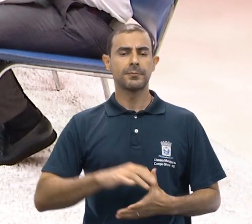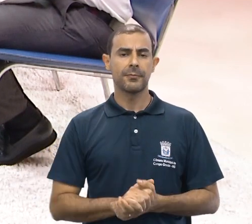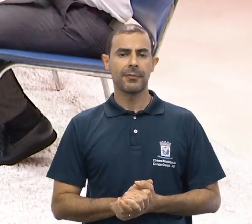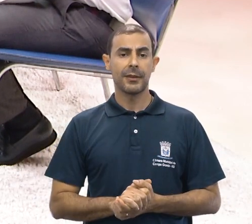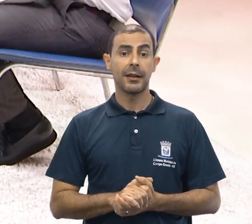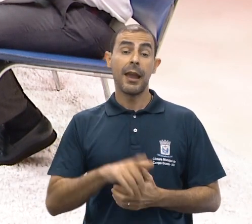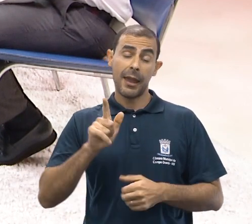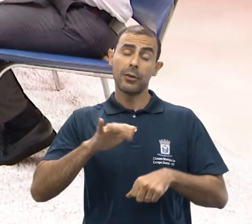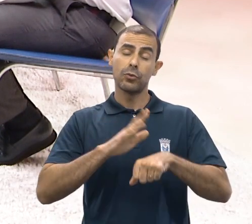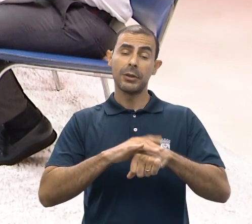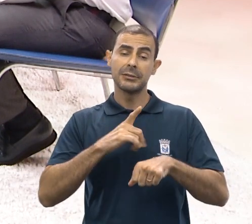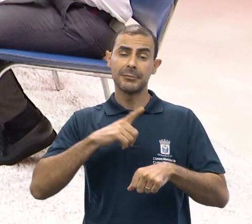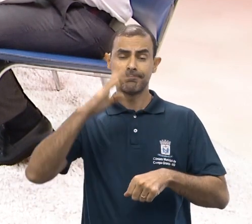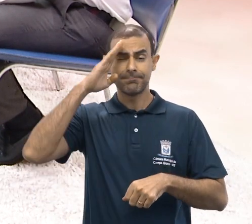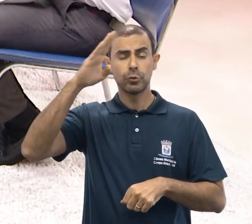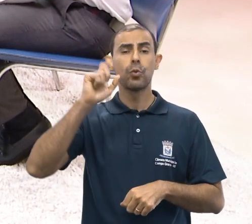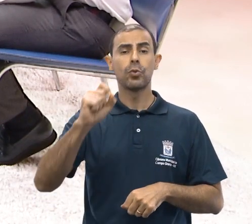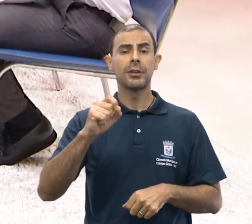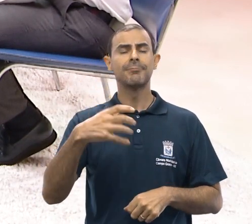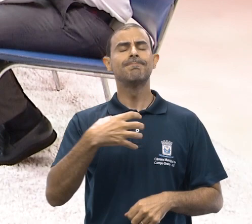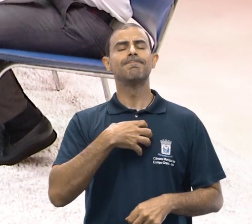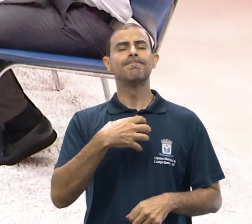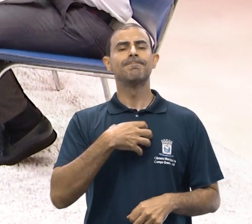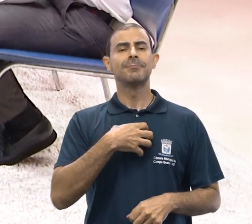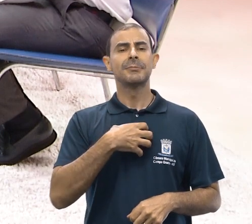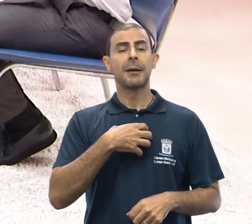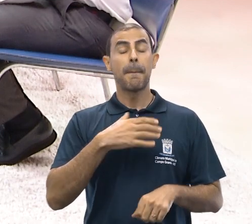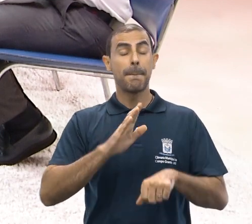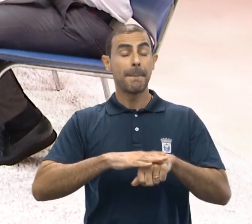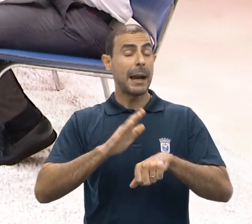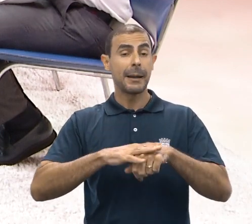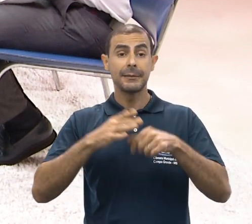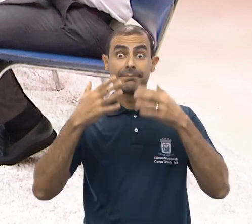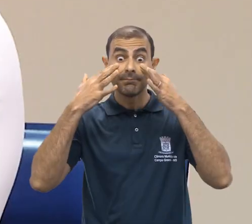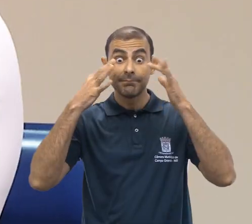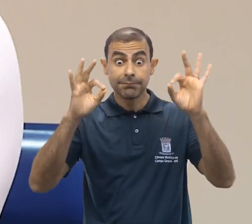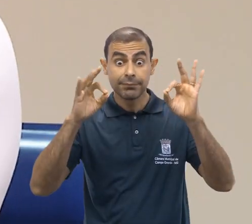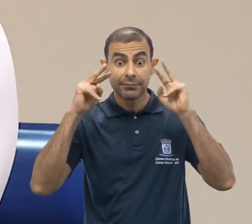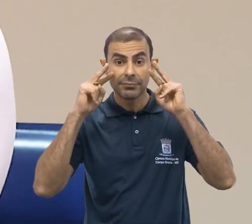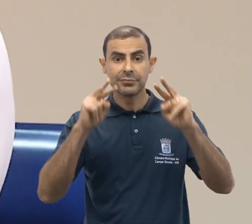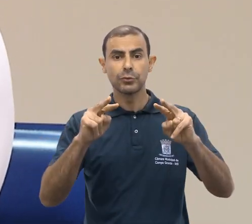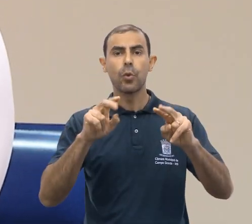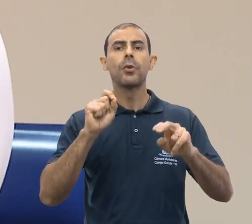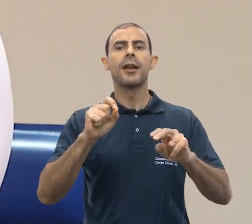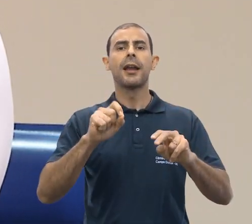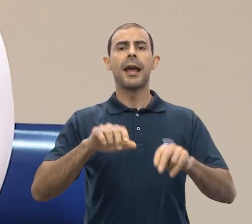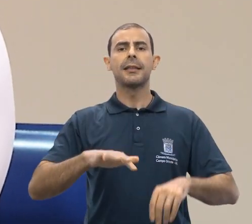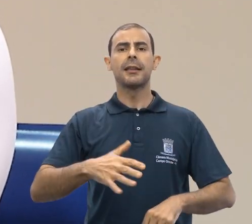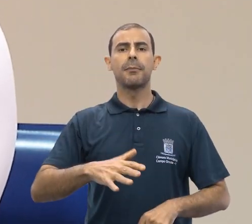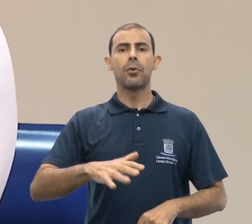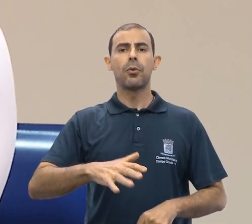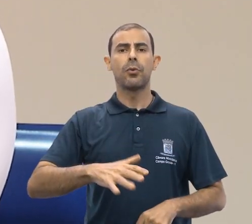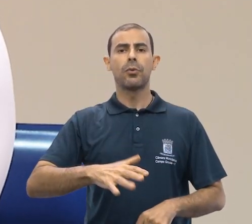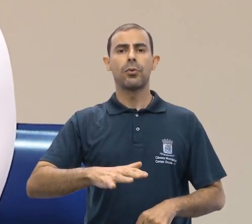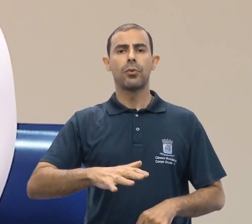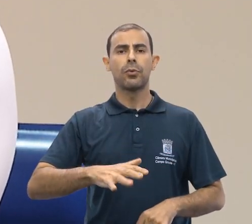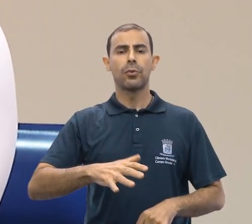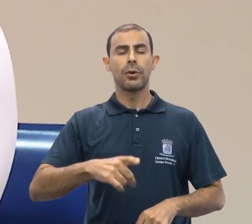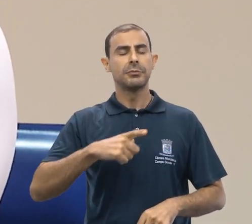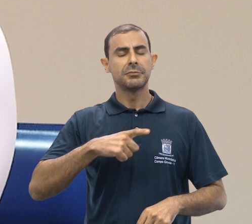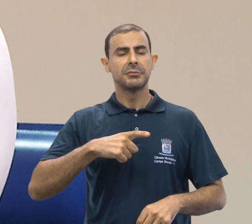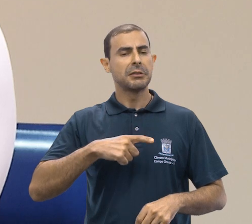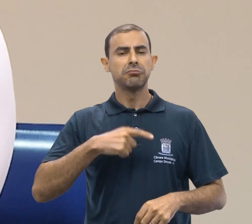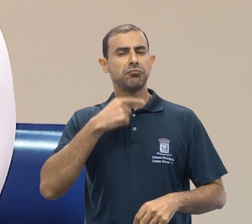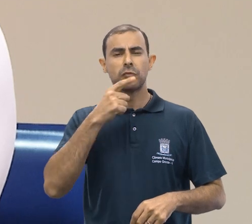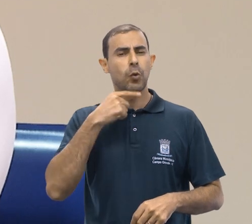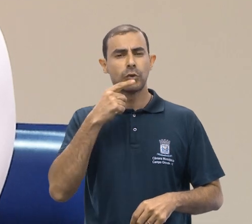pelos sintomas que são mais evidentes, né? O tremor, o paciente treme sem conseguir